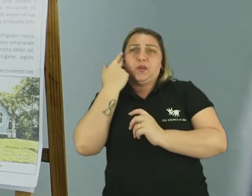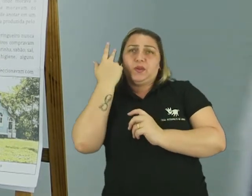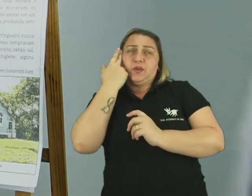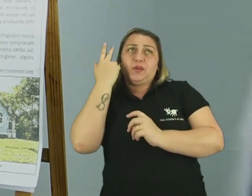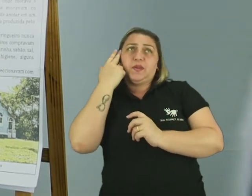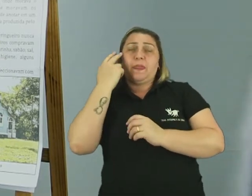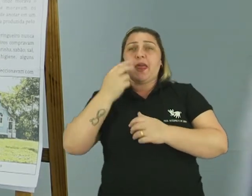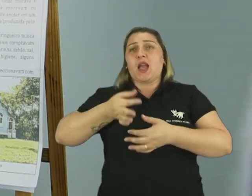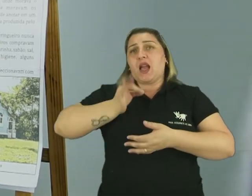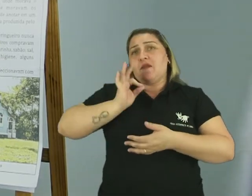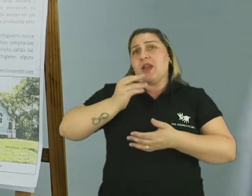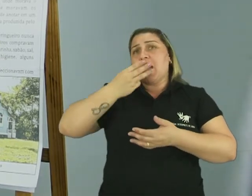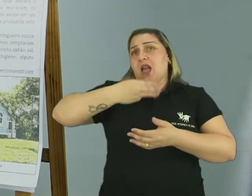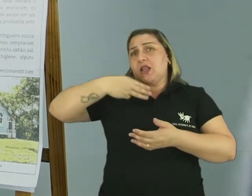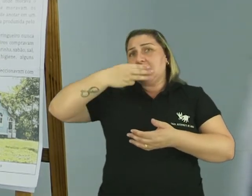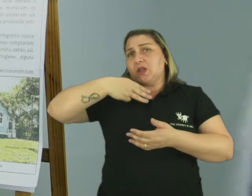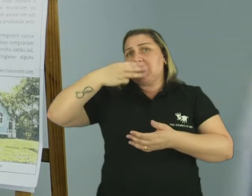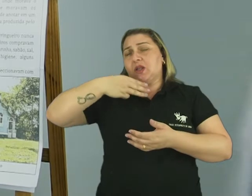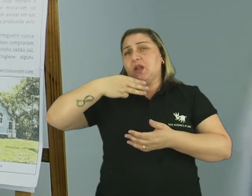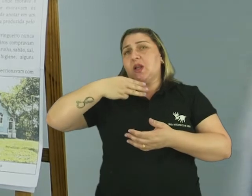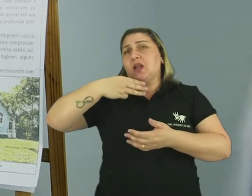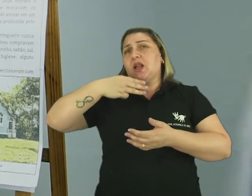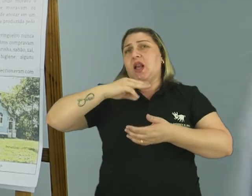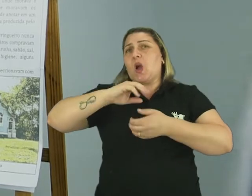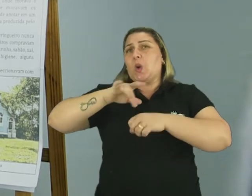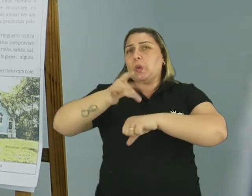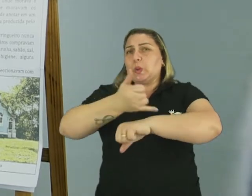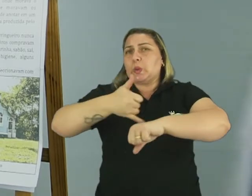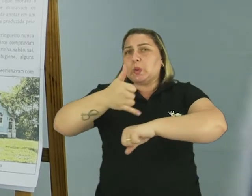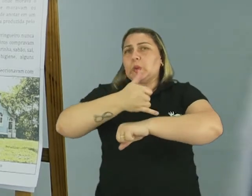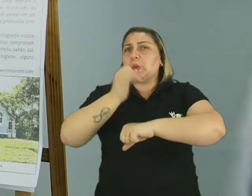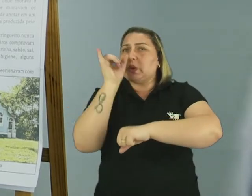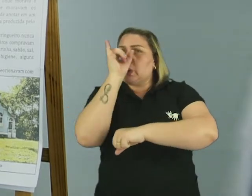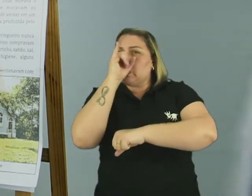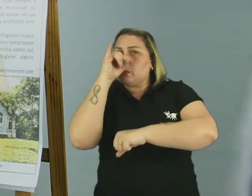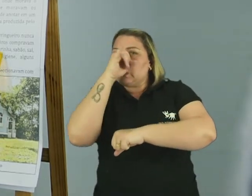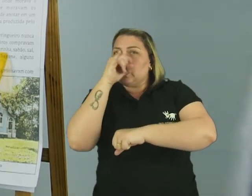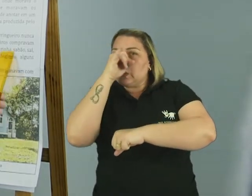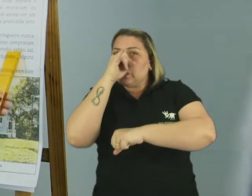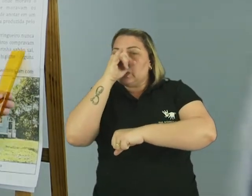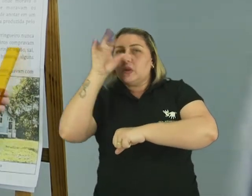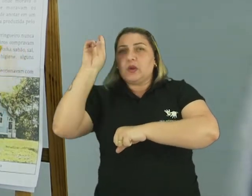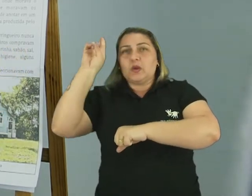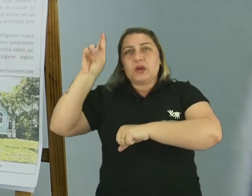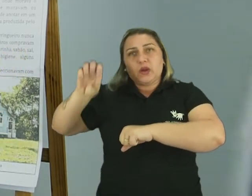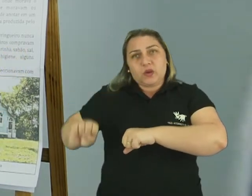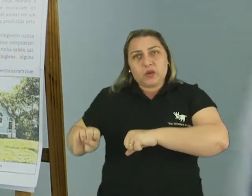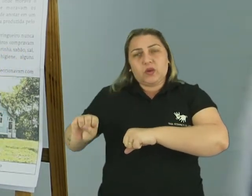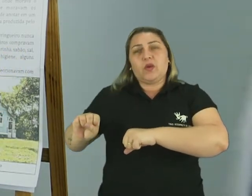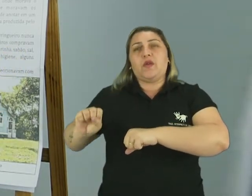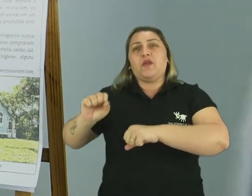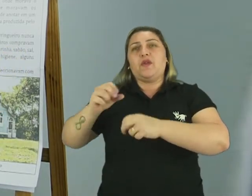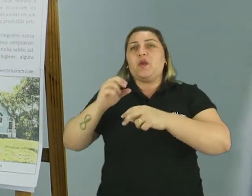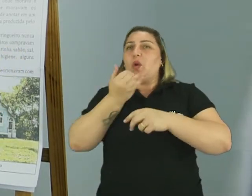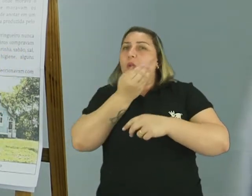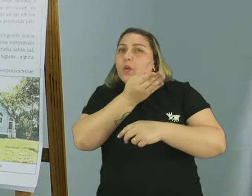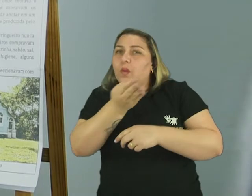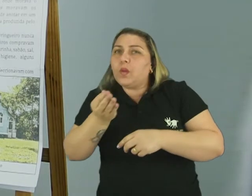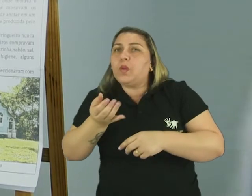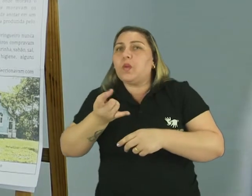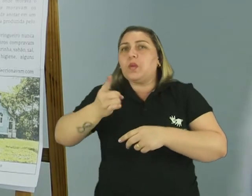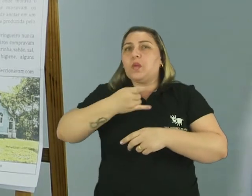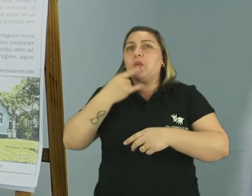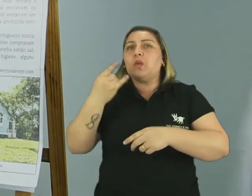normalmente, eram café, açúcar, banha de porco que vinham em latas do Rio Grande do Sul, farinha, sabão, sal,